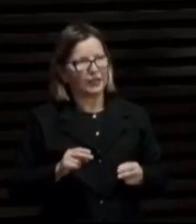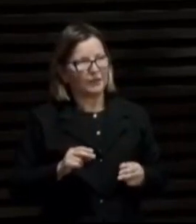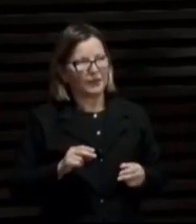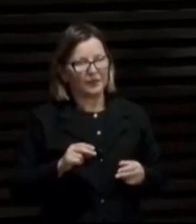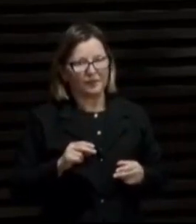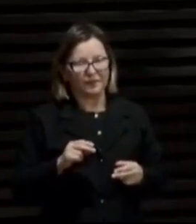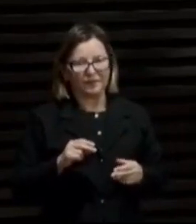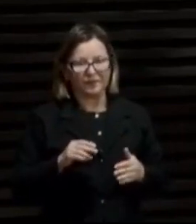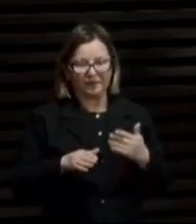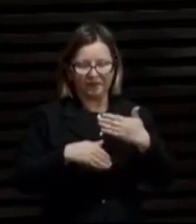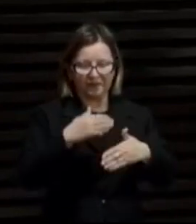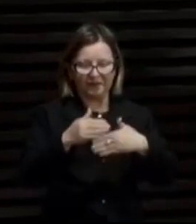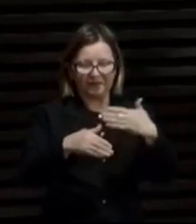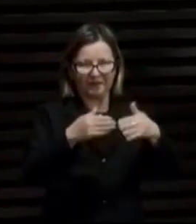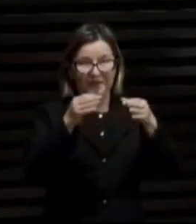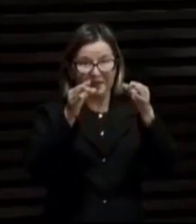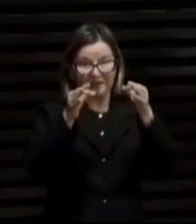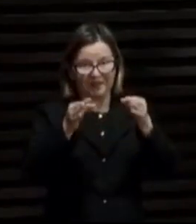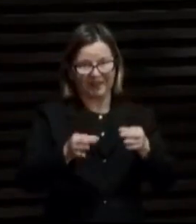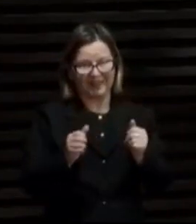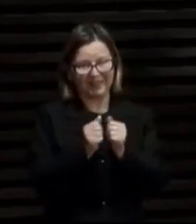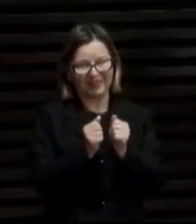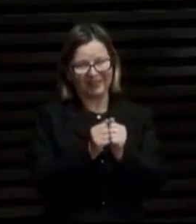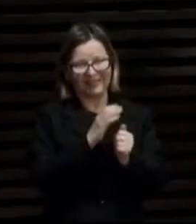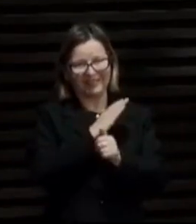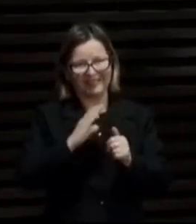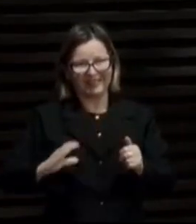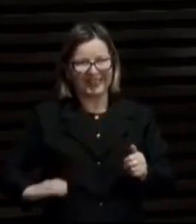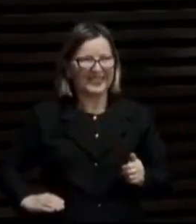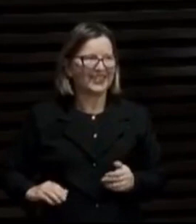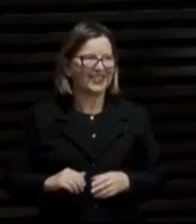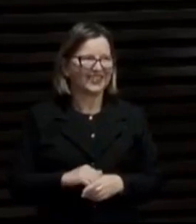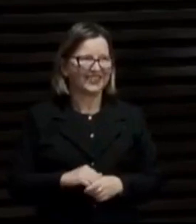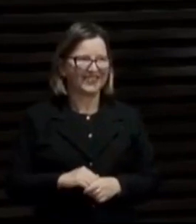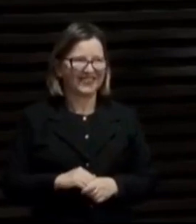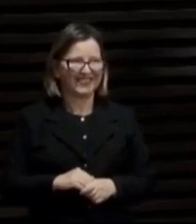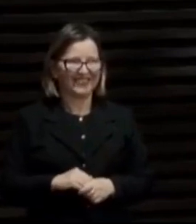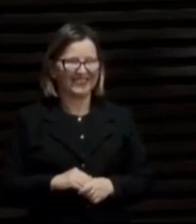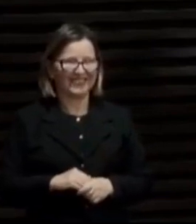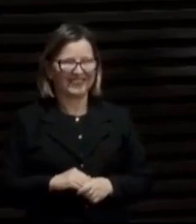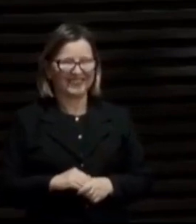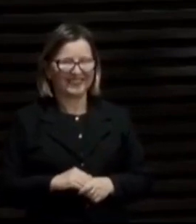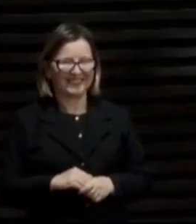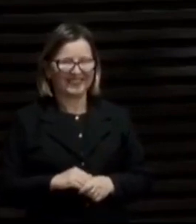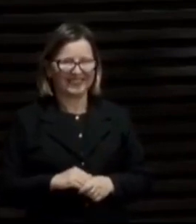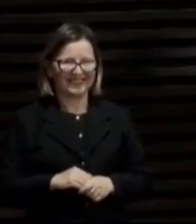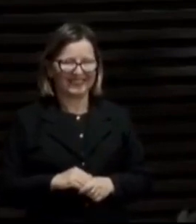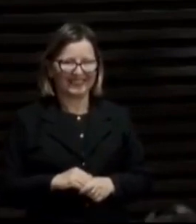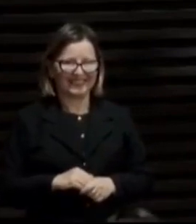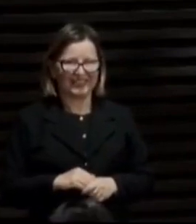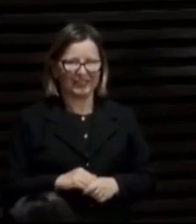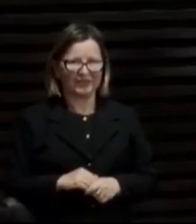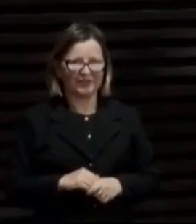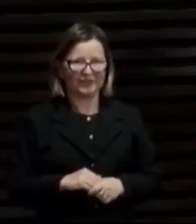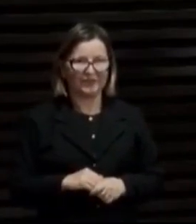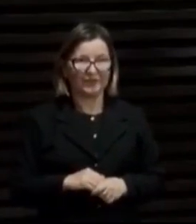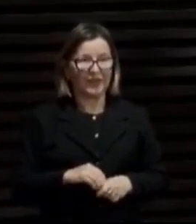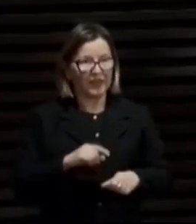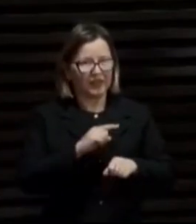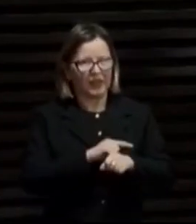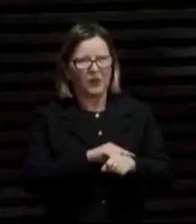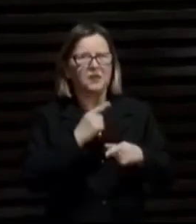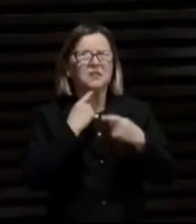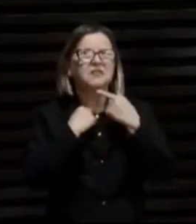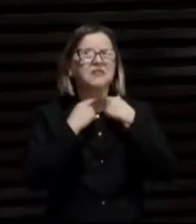mais leve aqui, abre aspas, né? Para não insultar os irmãos. Na hora do desejo